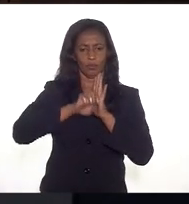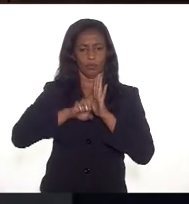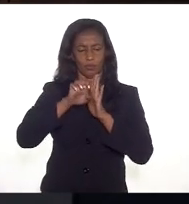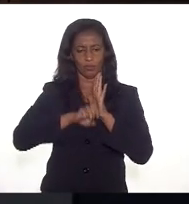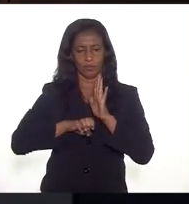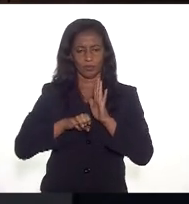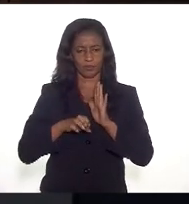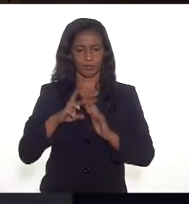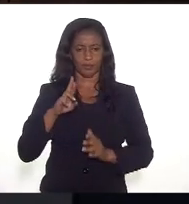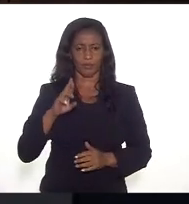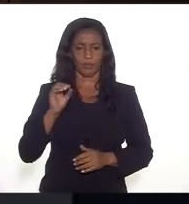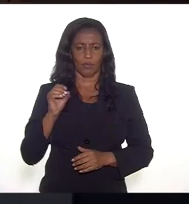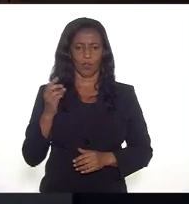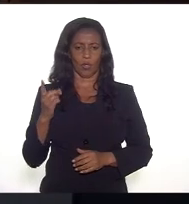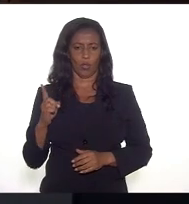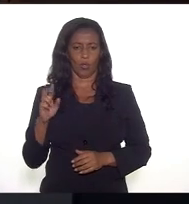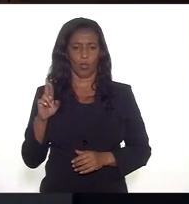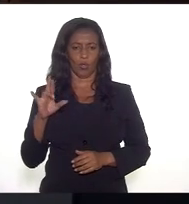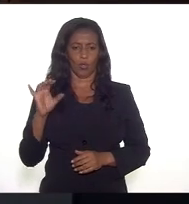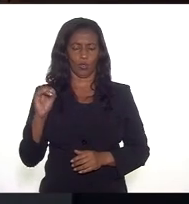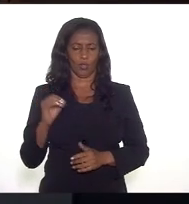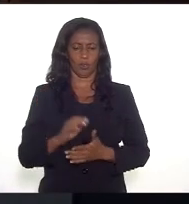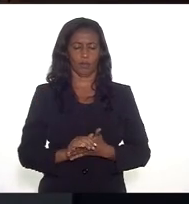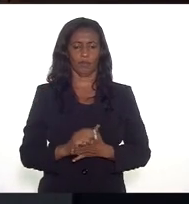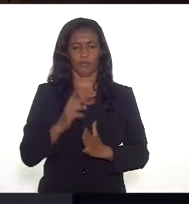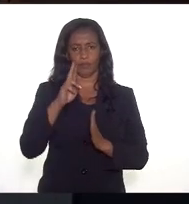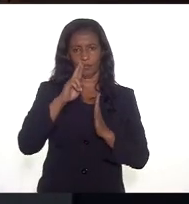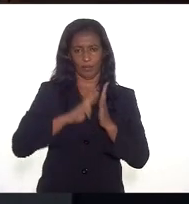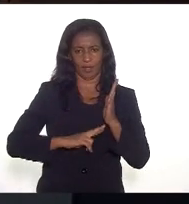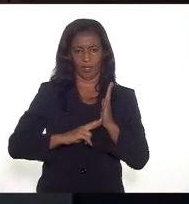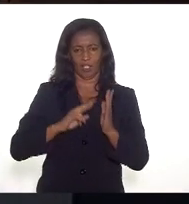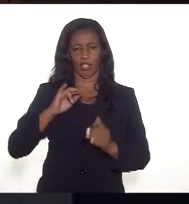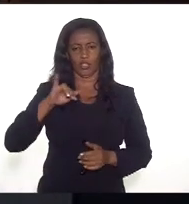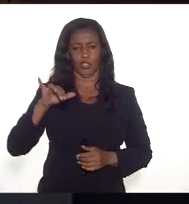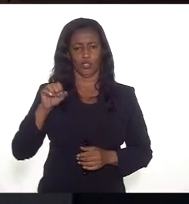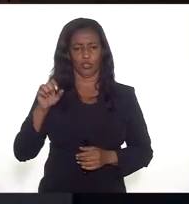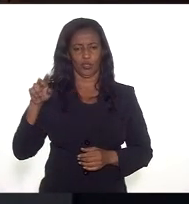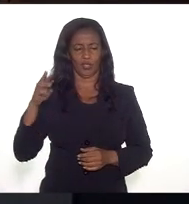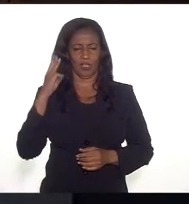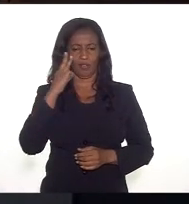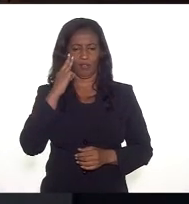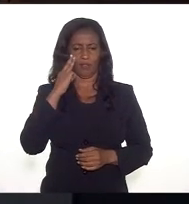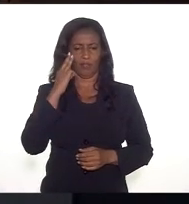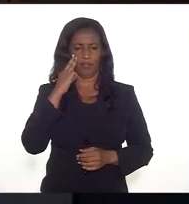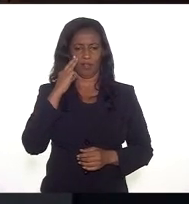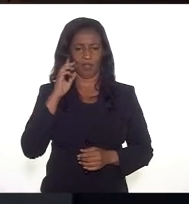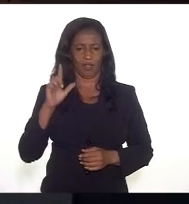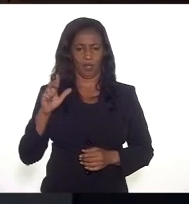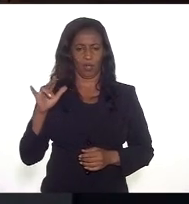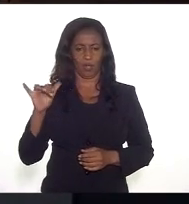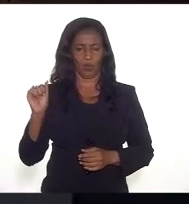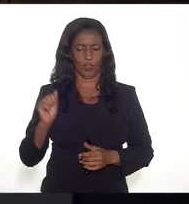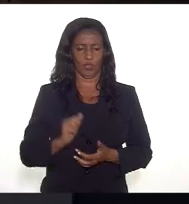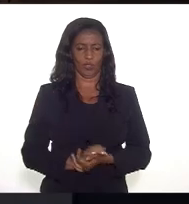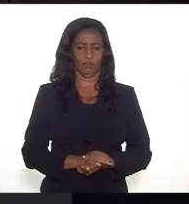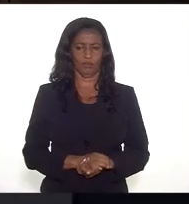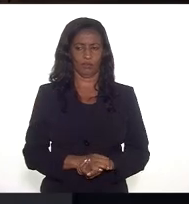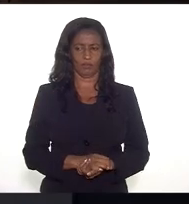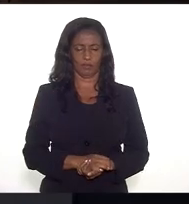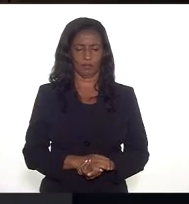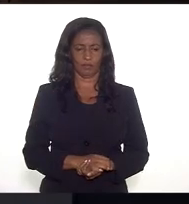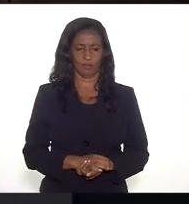substitutivo, deputado Rodrigo Amorim, relator original. Relatores, deputado Jorge Felipe Neto, Rosenberg Reis, Valdec Carneiro, Luiz Paulo, relator do